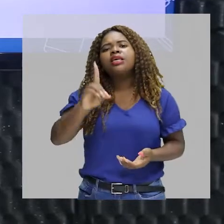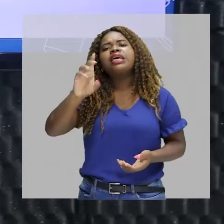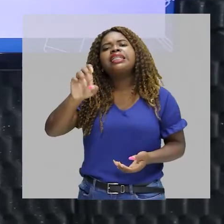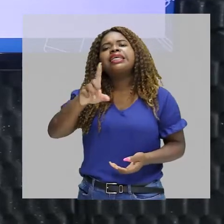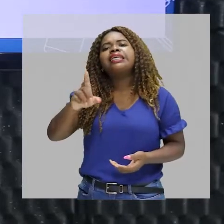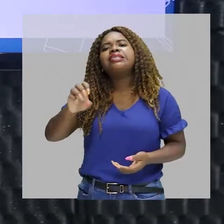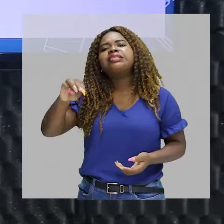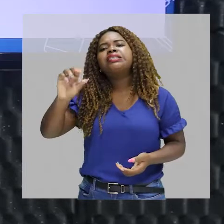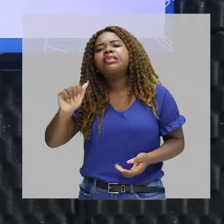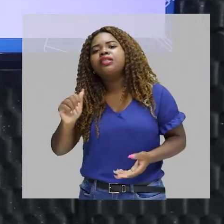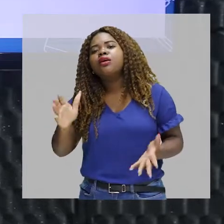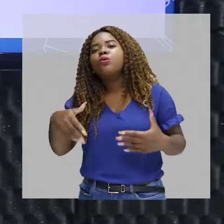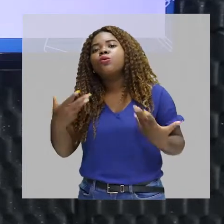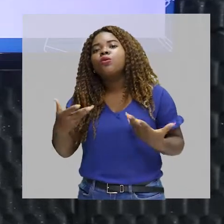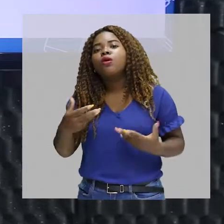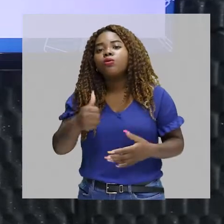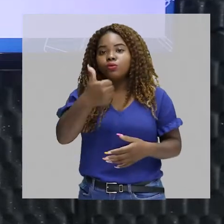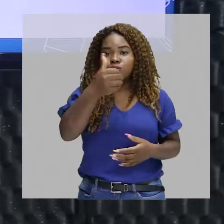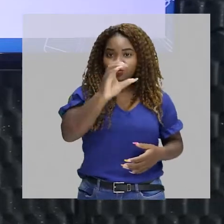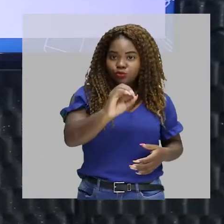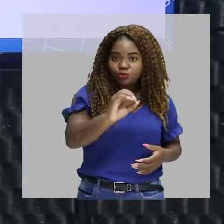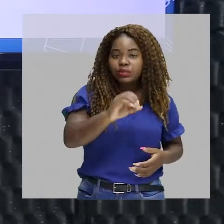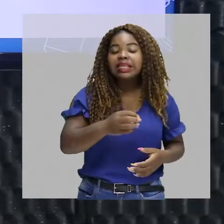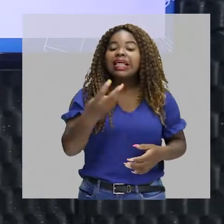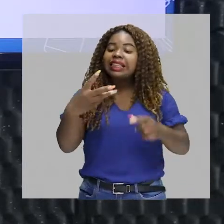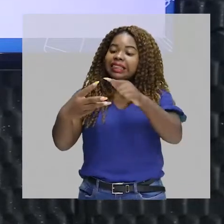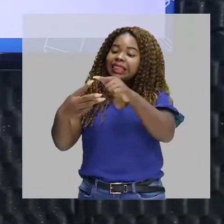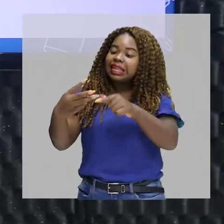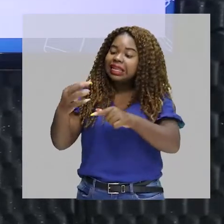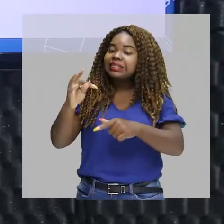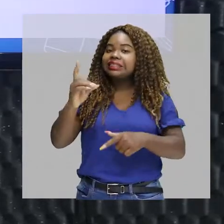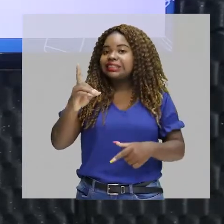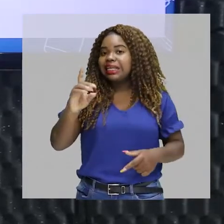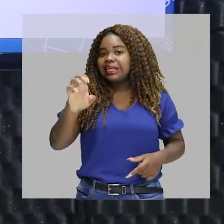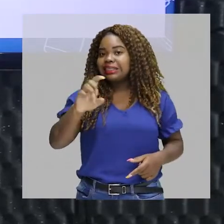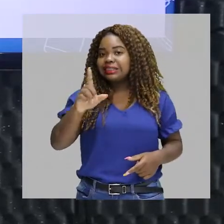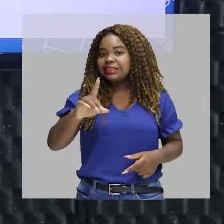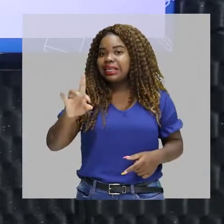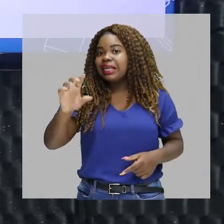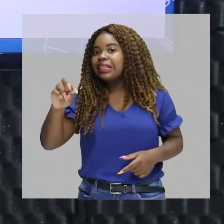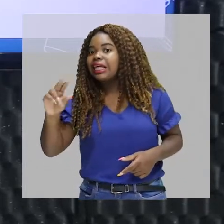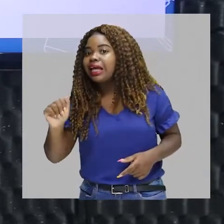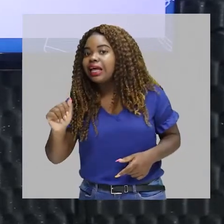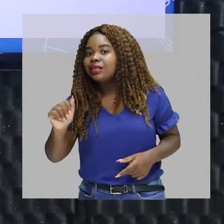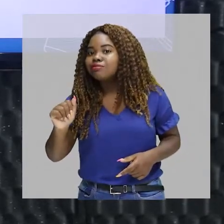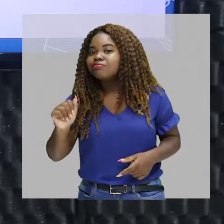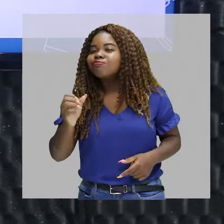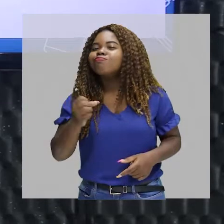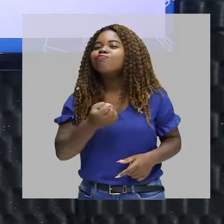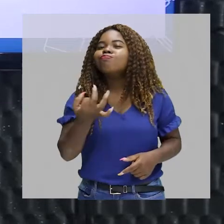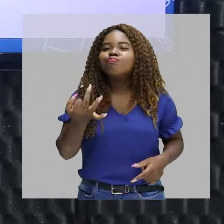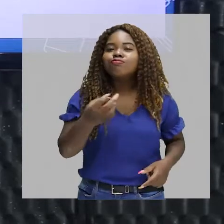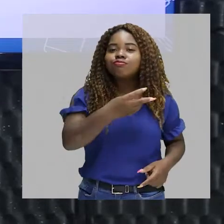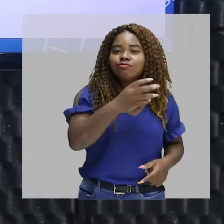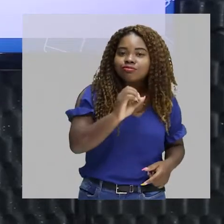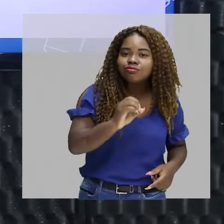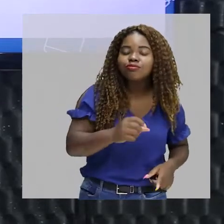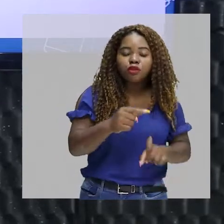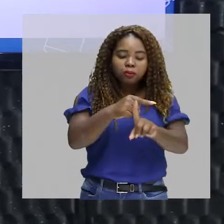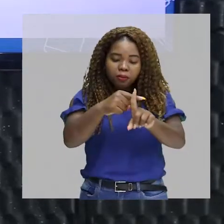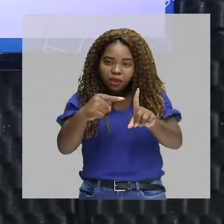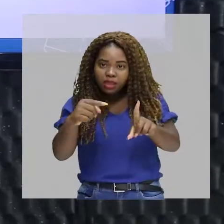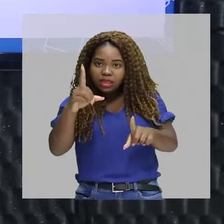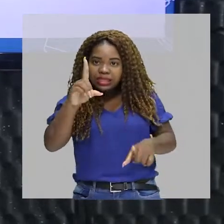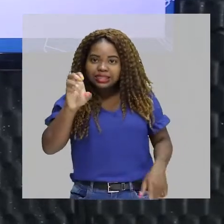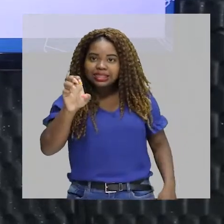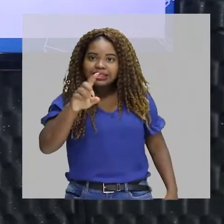10, correto? 3 dezenas, 30. Meia dezena, 5.